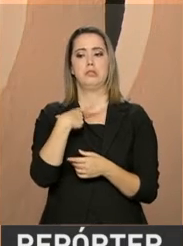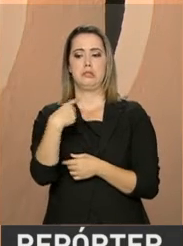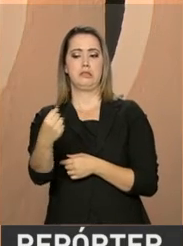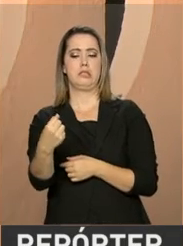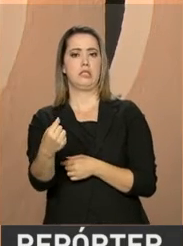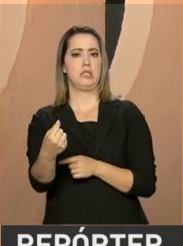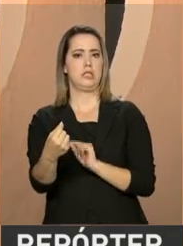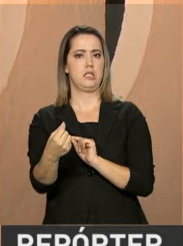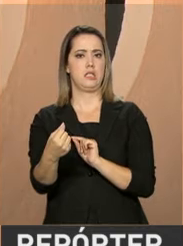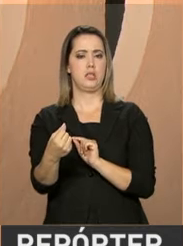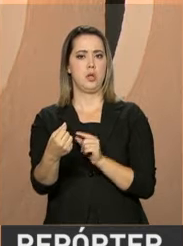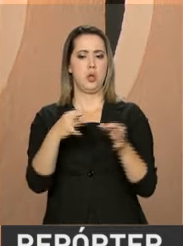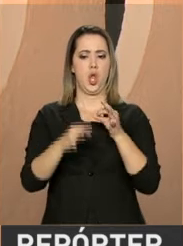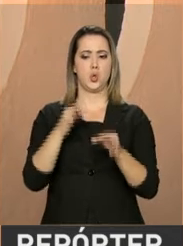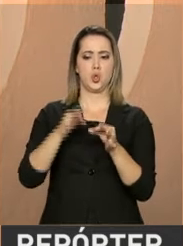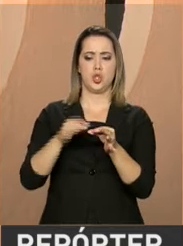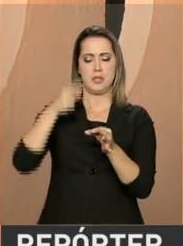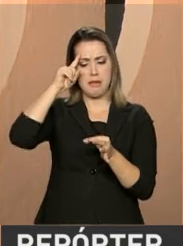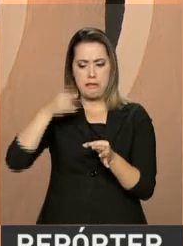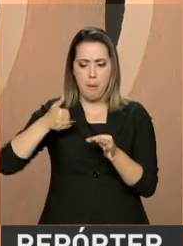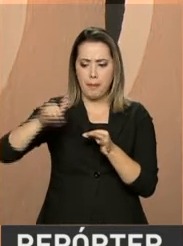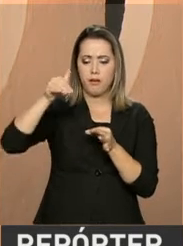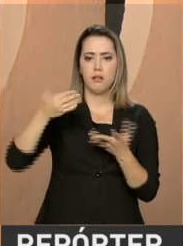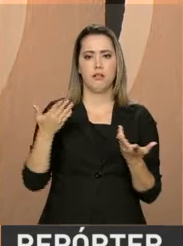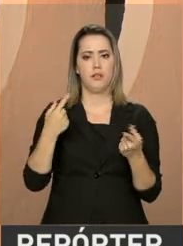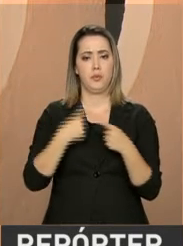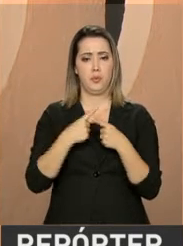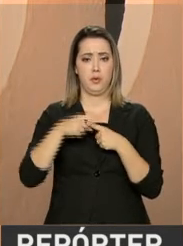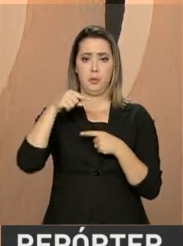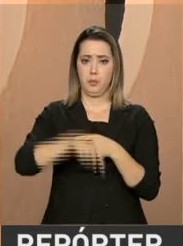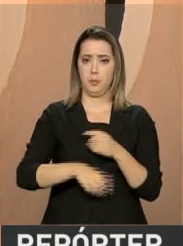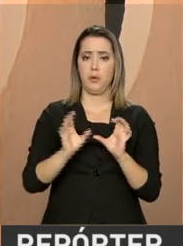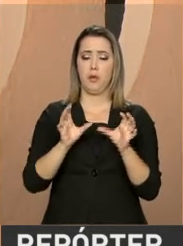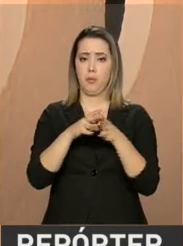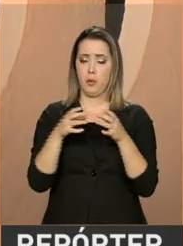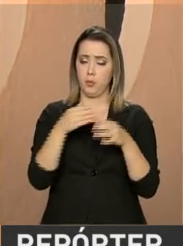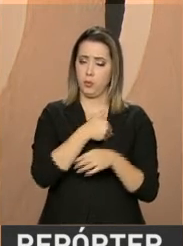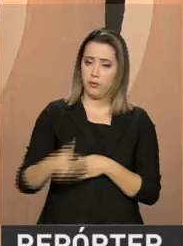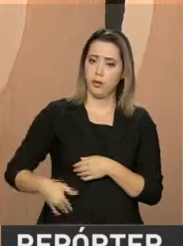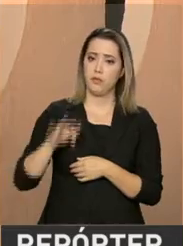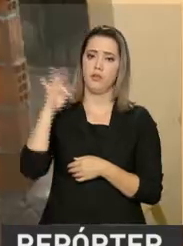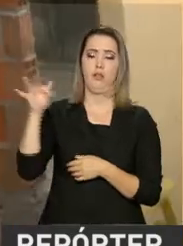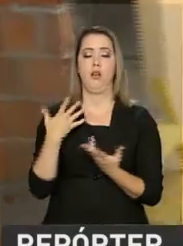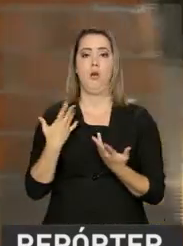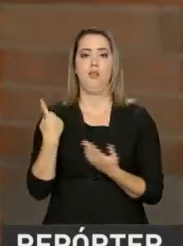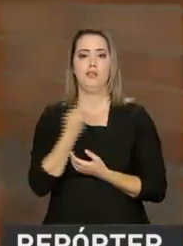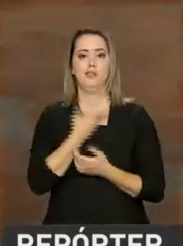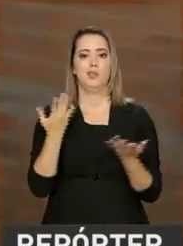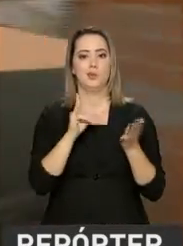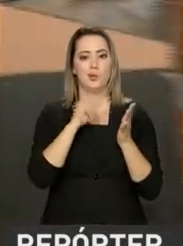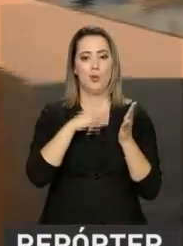através de uma ação da união ou da marinha porque aqui a terra e mar e da união então com essa